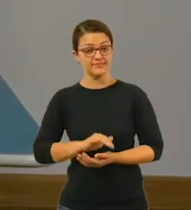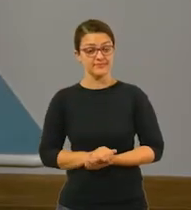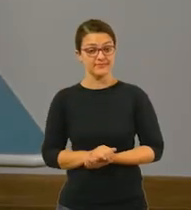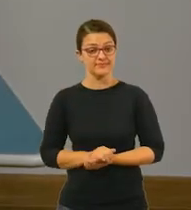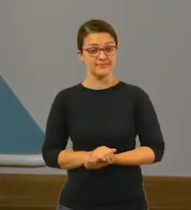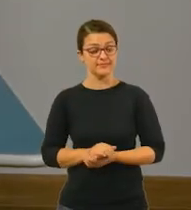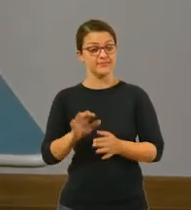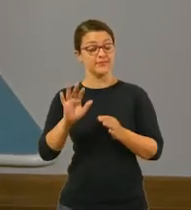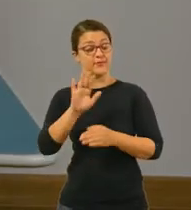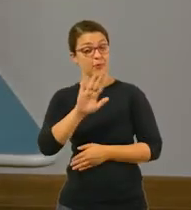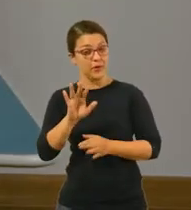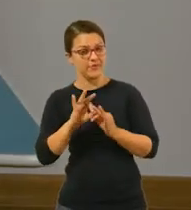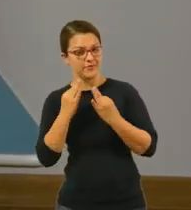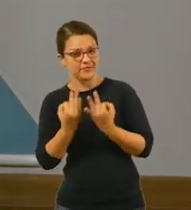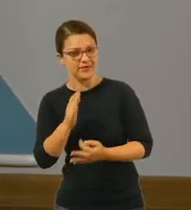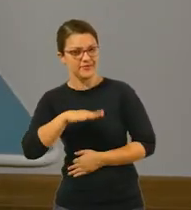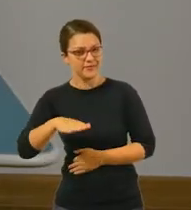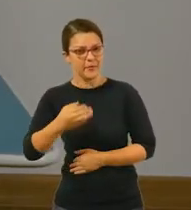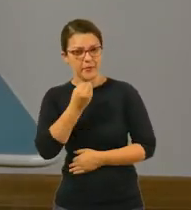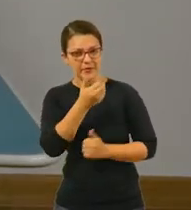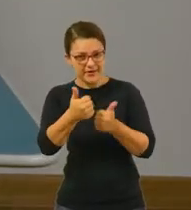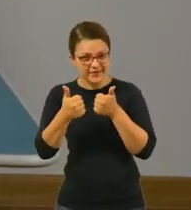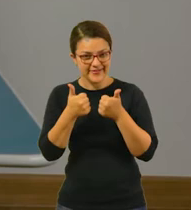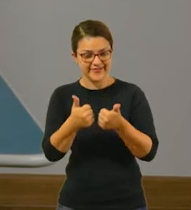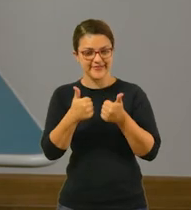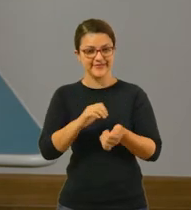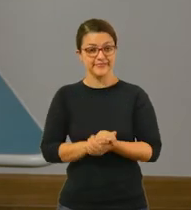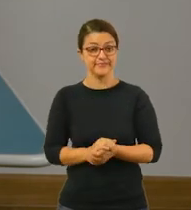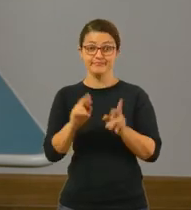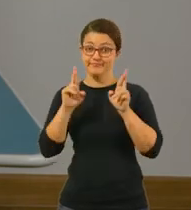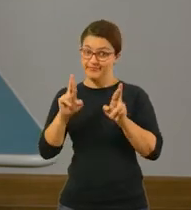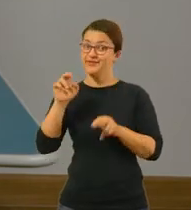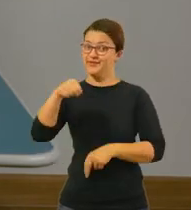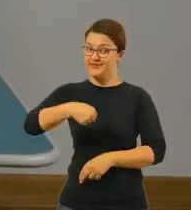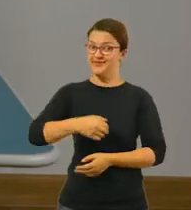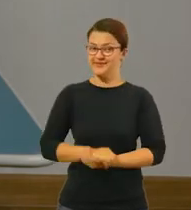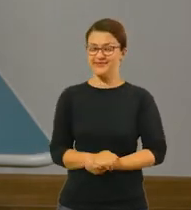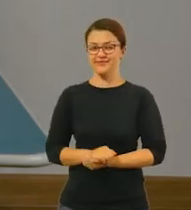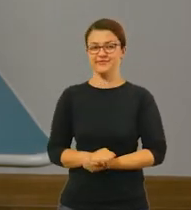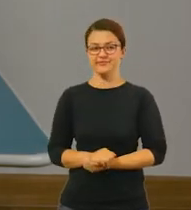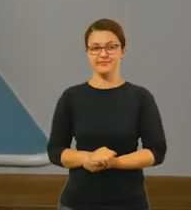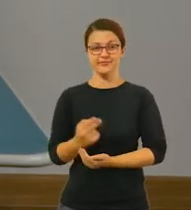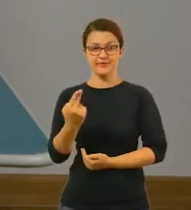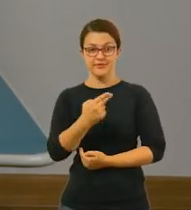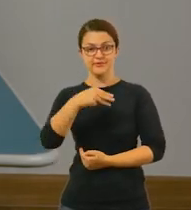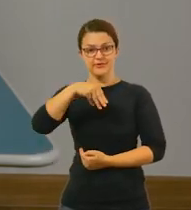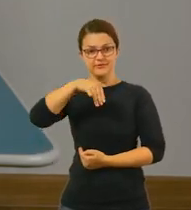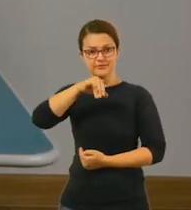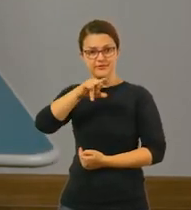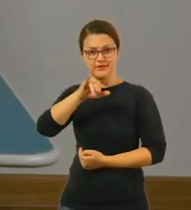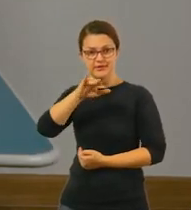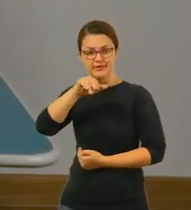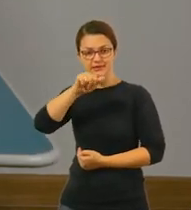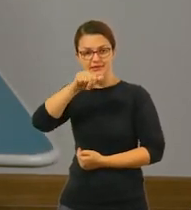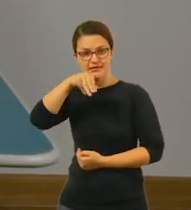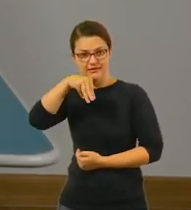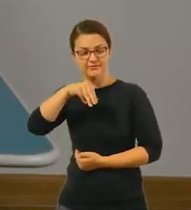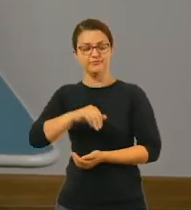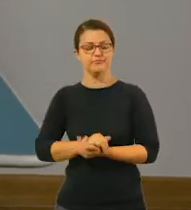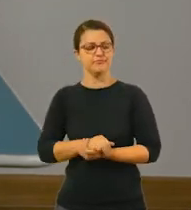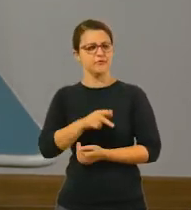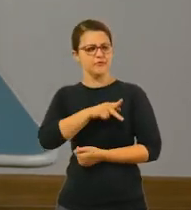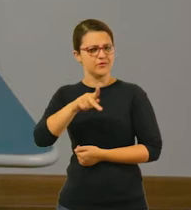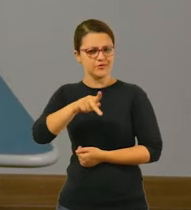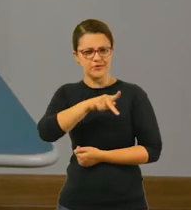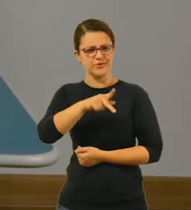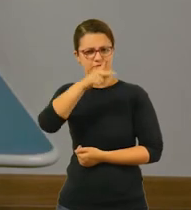Olá, pessoal! Oi, família, criançada, tudo bem com vocês? Eu espero que sim. Eu sou a professora Miriam Teles, da Rede Municipal de